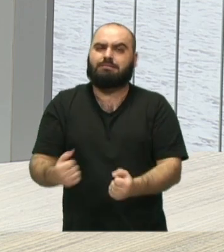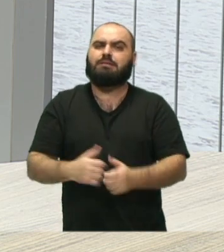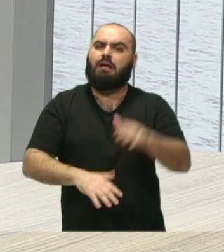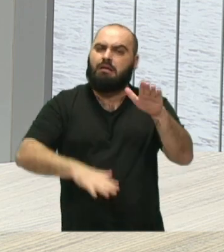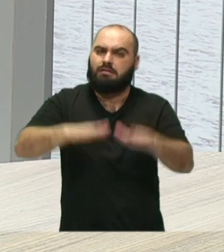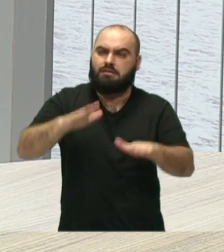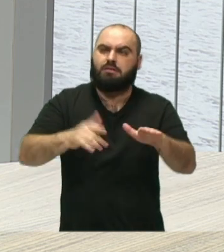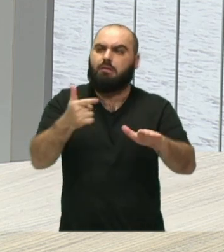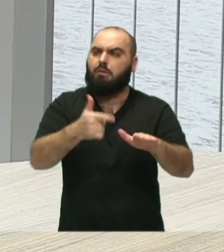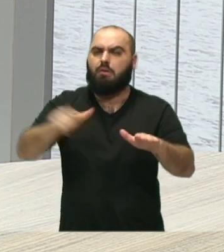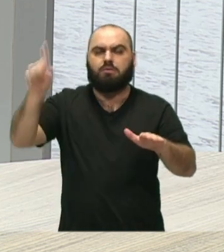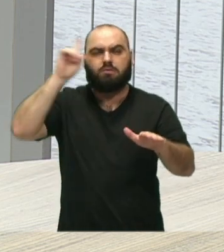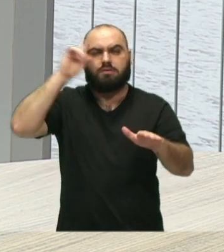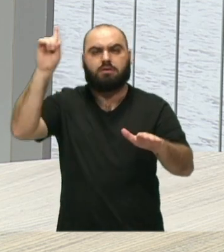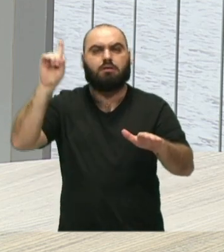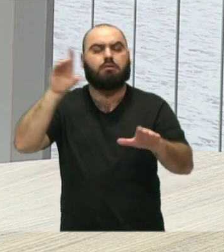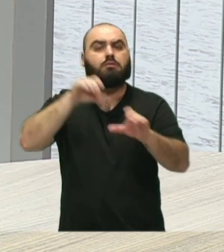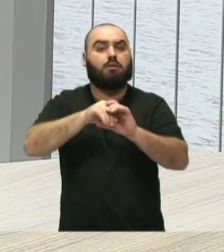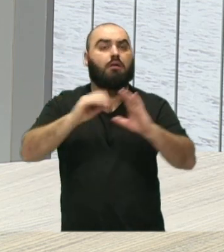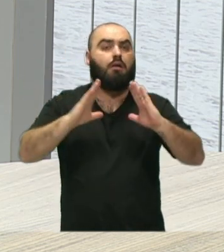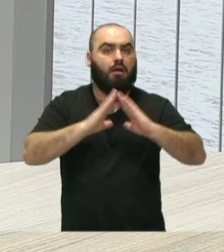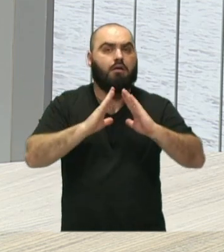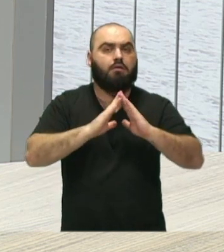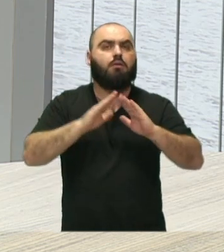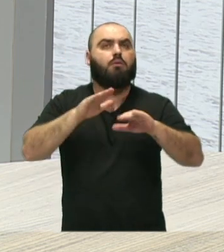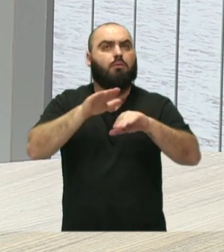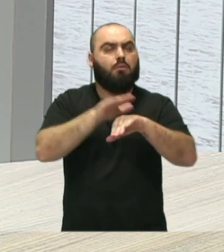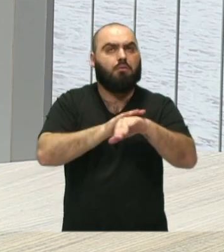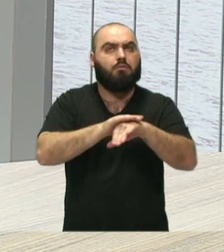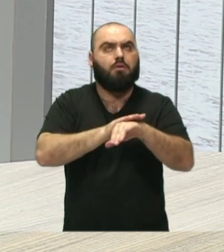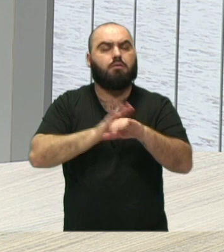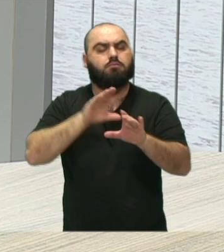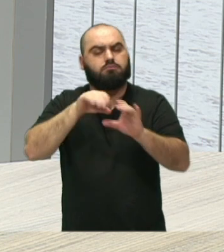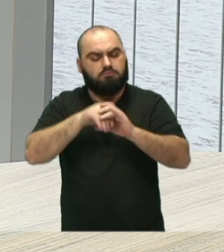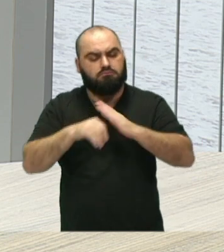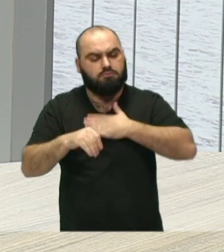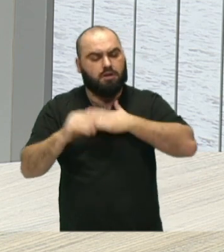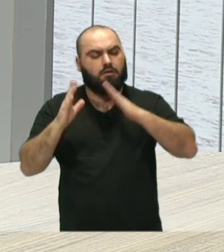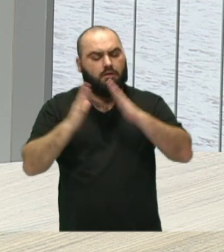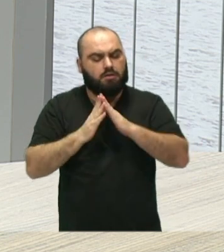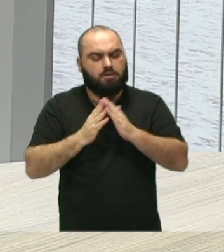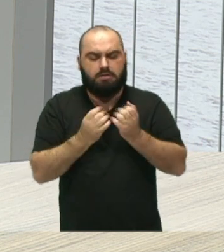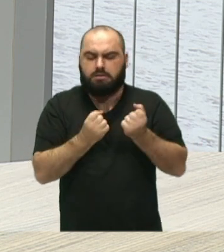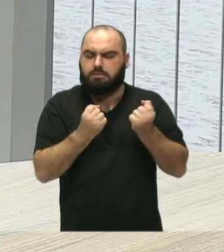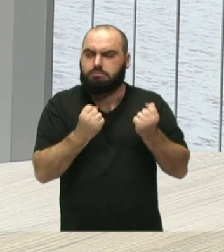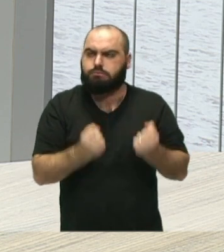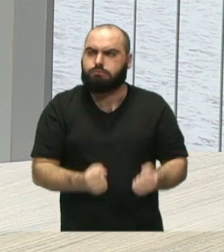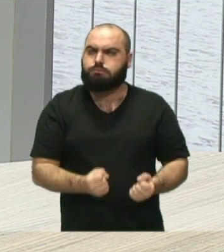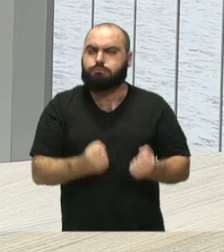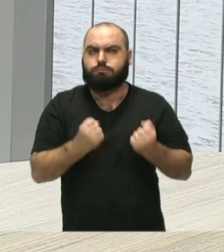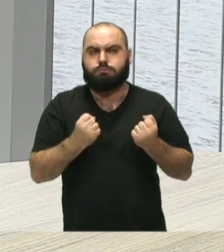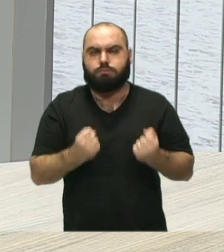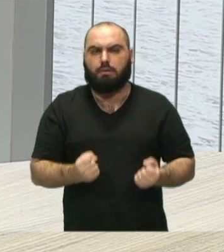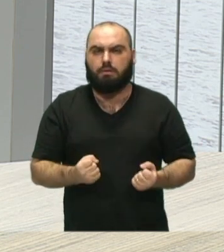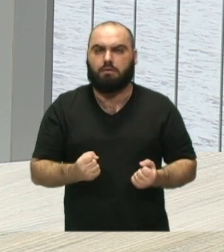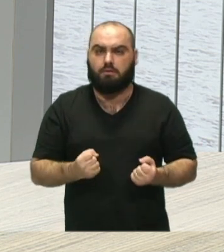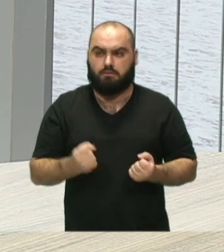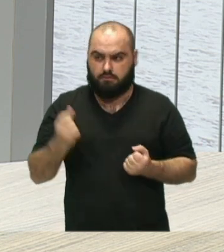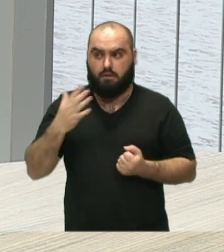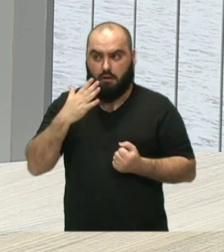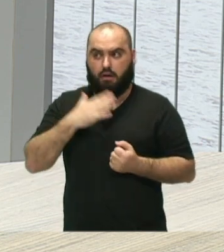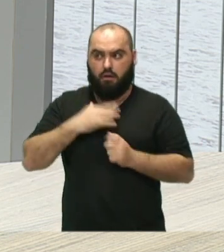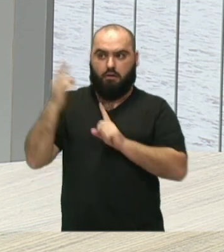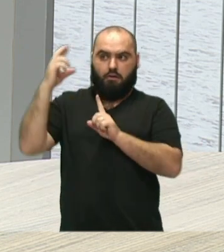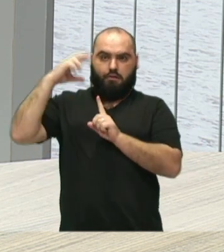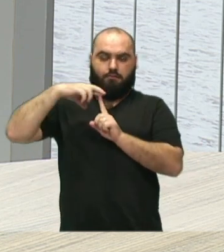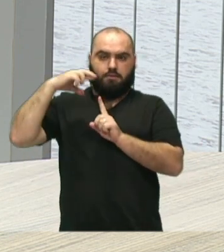outro dia na nossa casa, o quão nos pesa. Não deixa de ser um fardo, ser uma referência, e isso